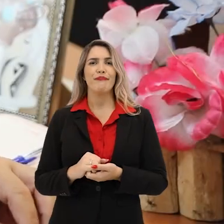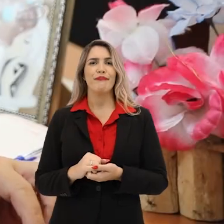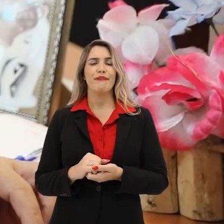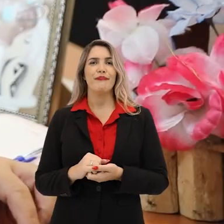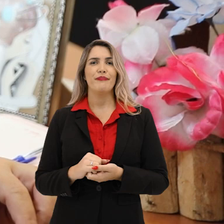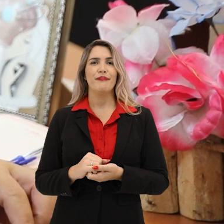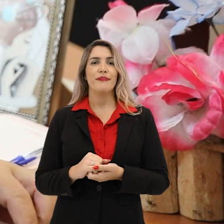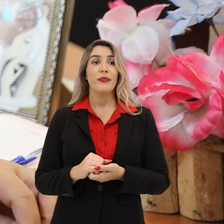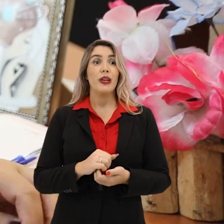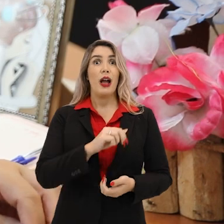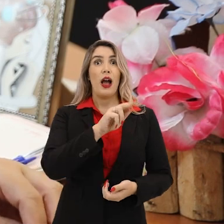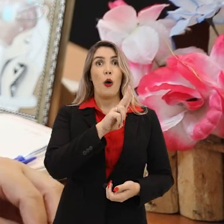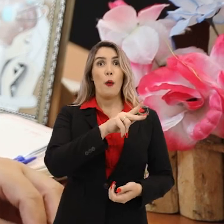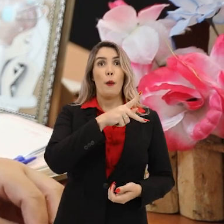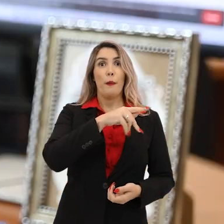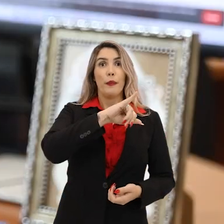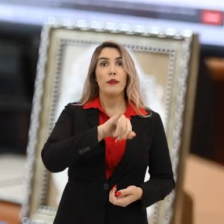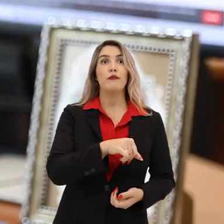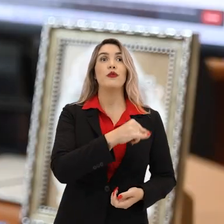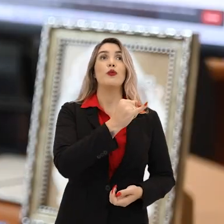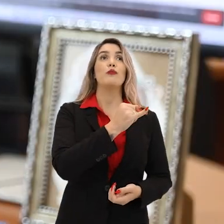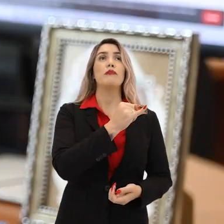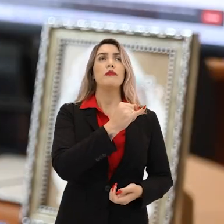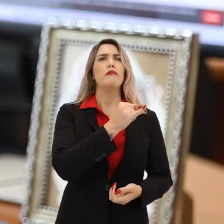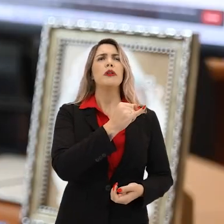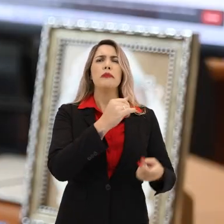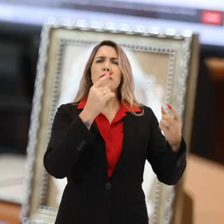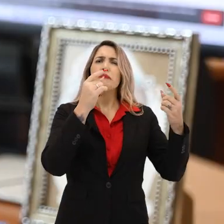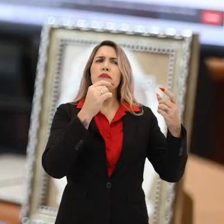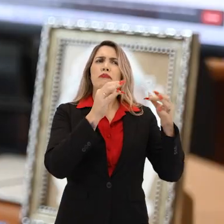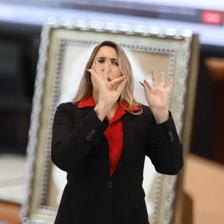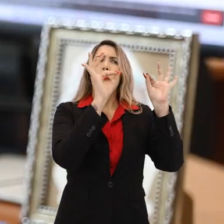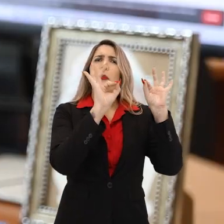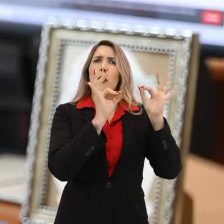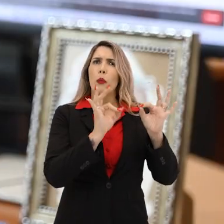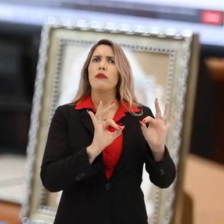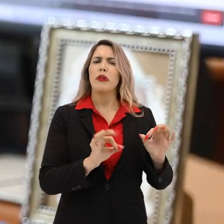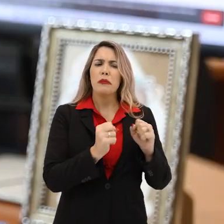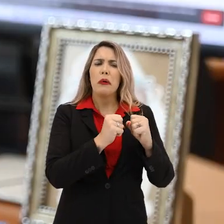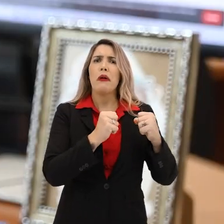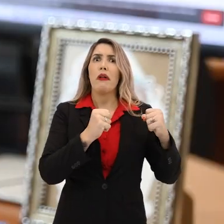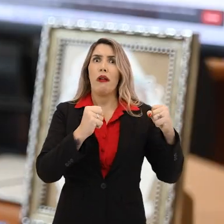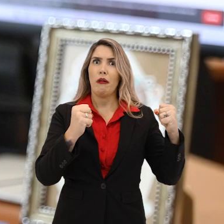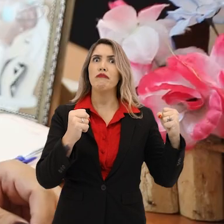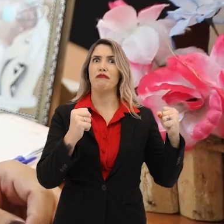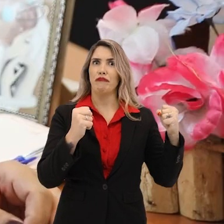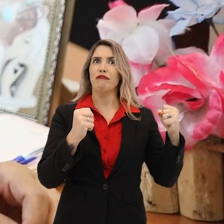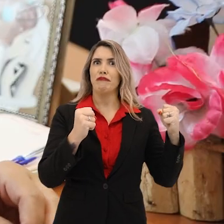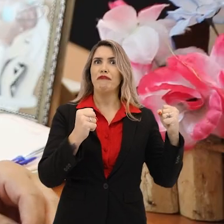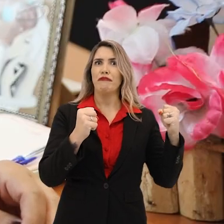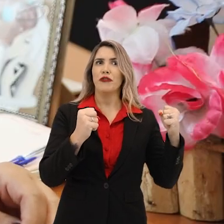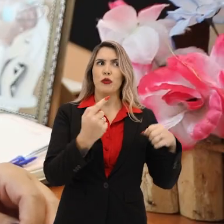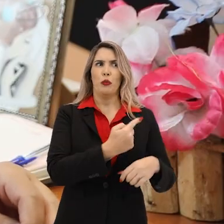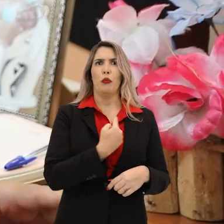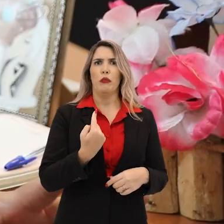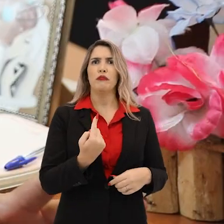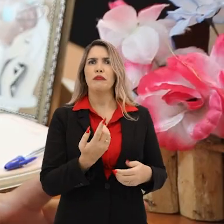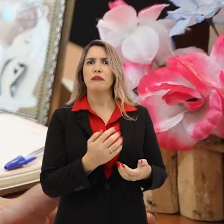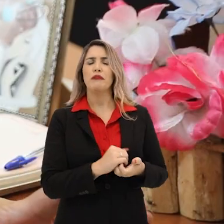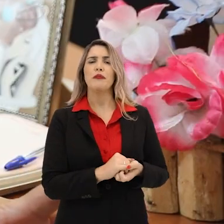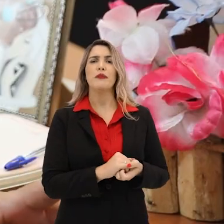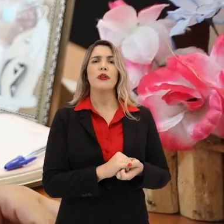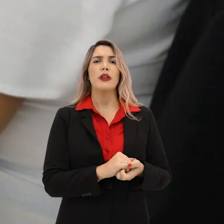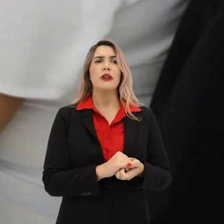Leila. A Unidade de Processamento Judicial foi um projeto grandioso do Tribunal de Justiça e veio com